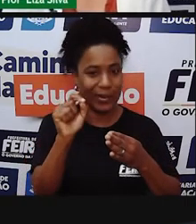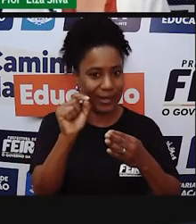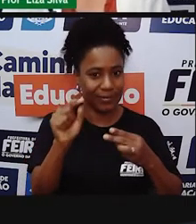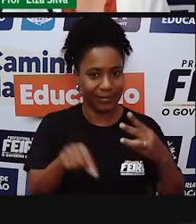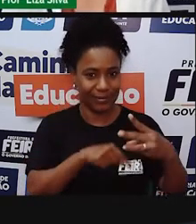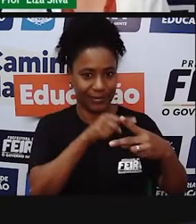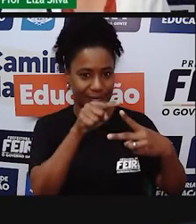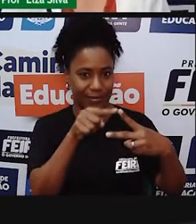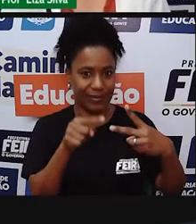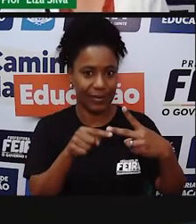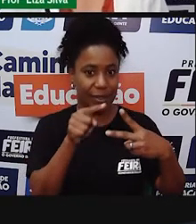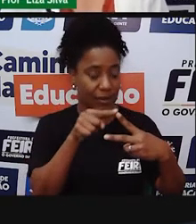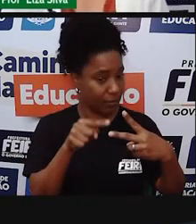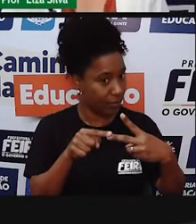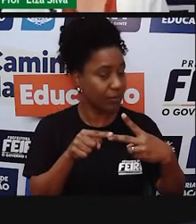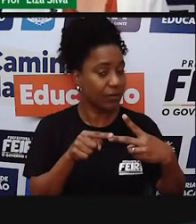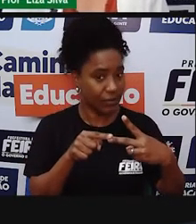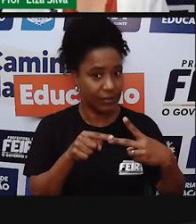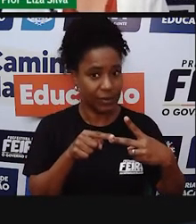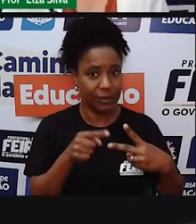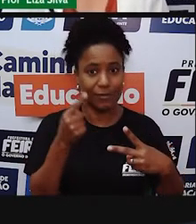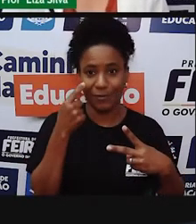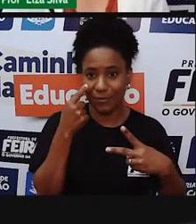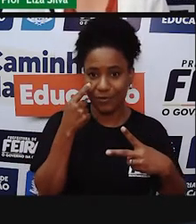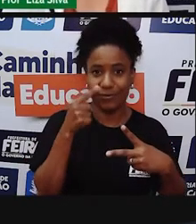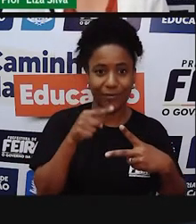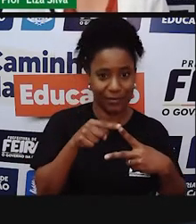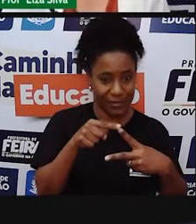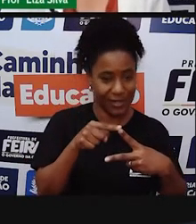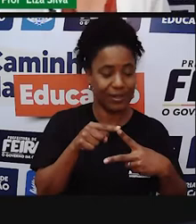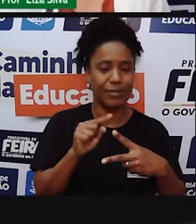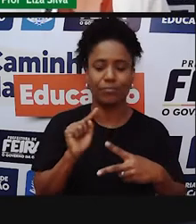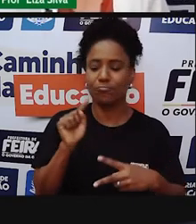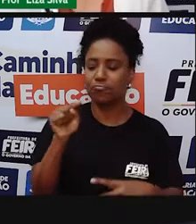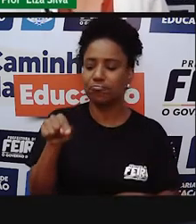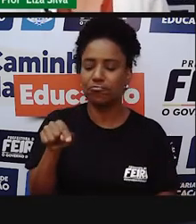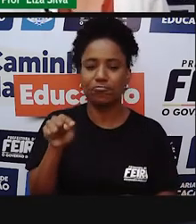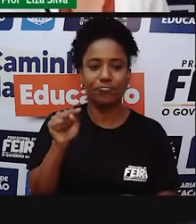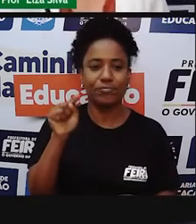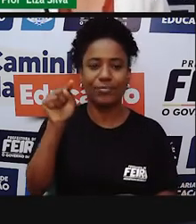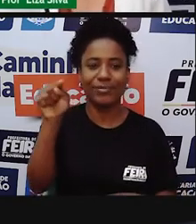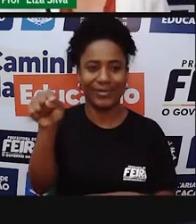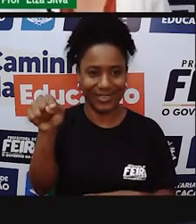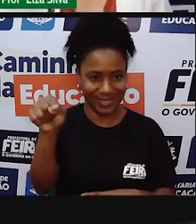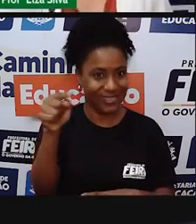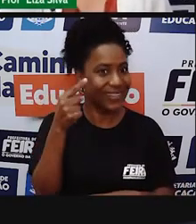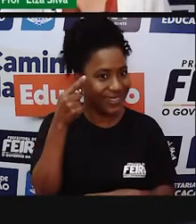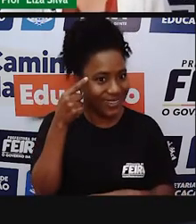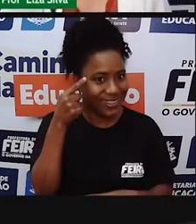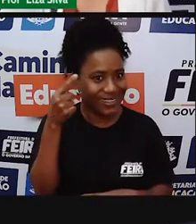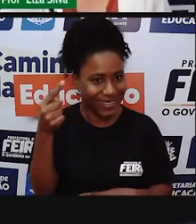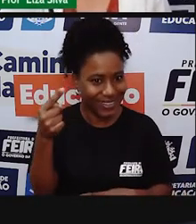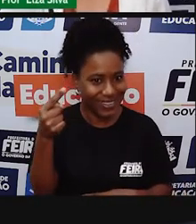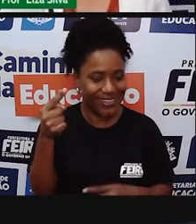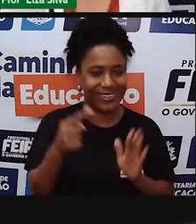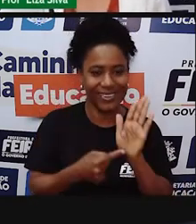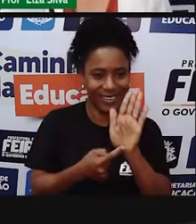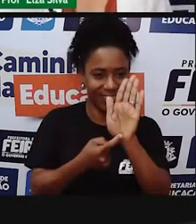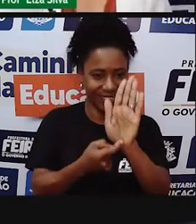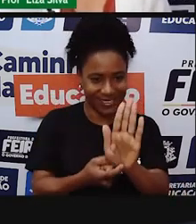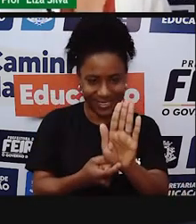indicar posições com noções de perto e longe, utilizando novamente os pronomes